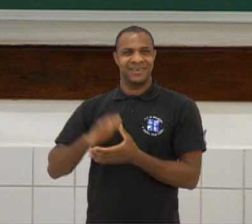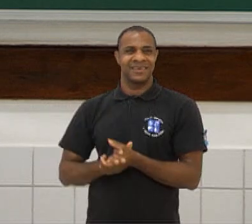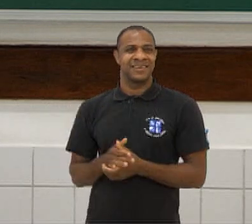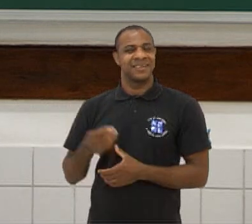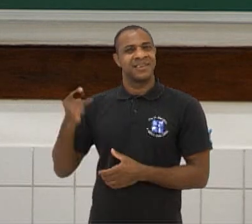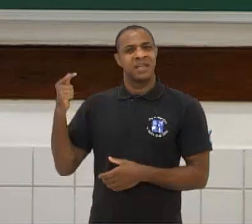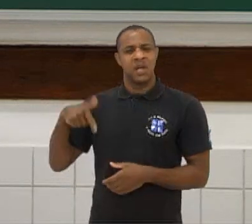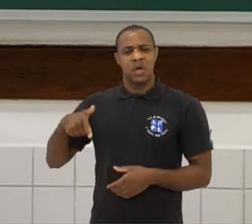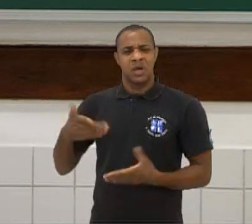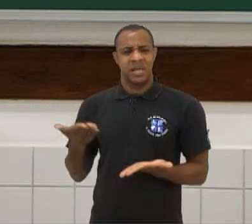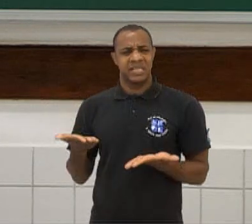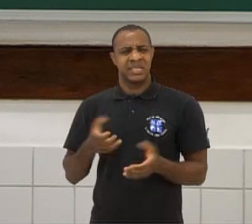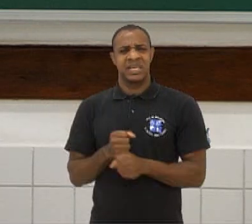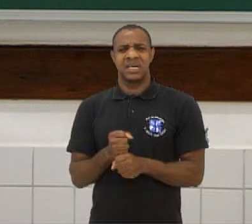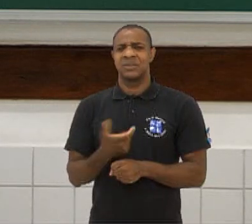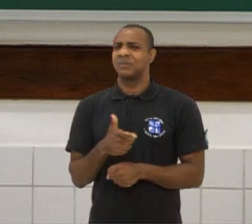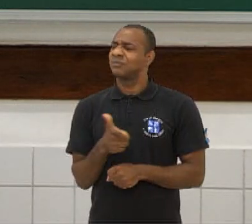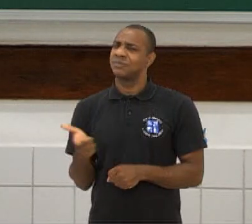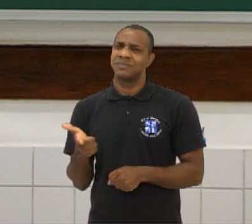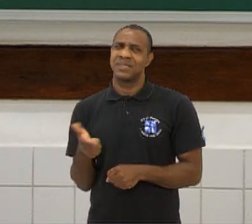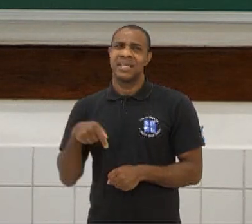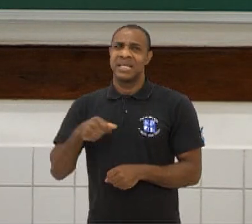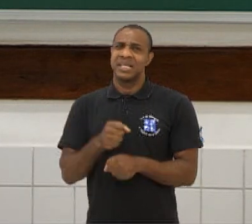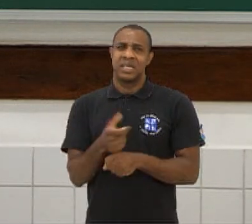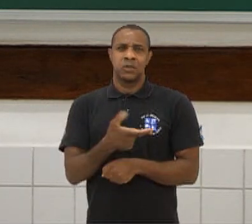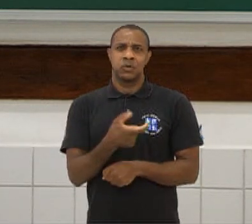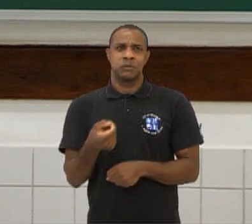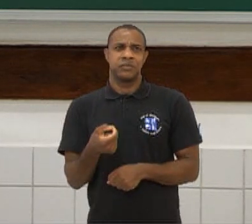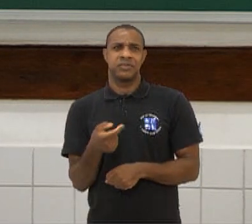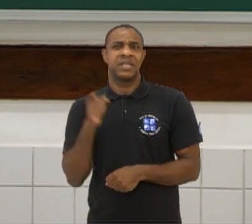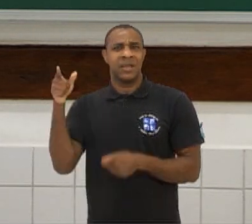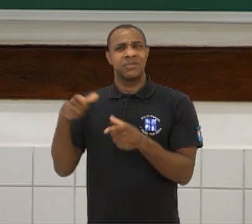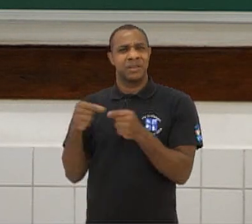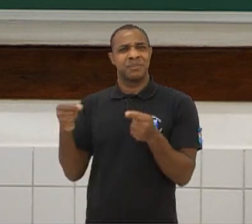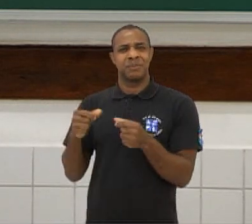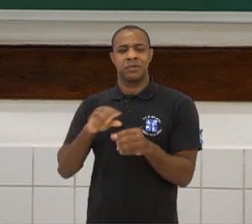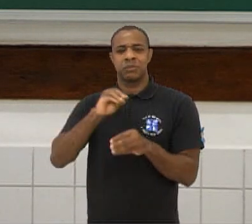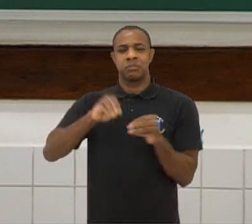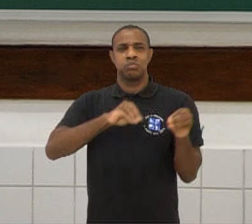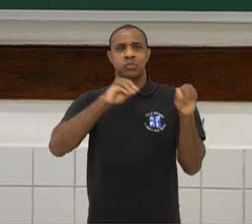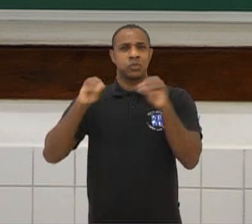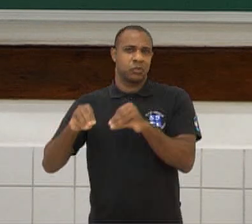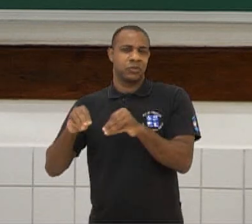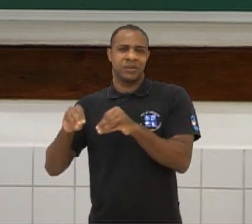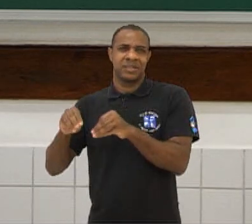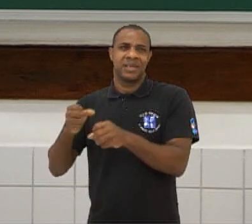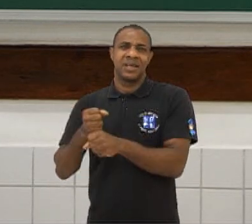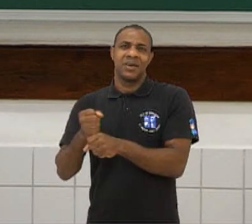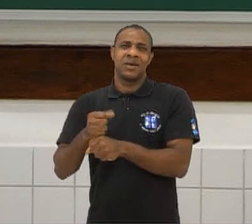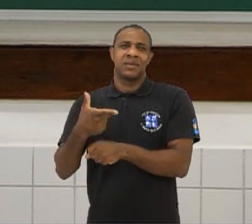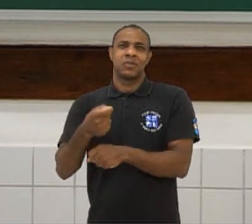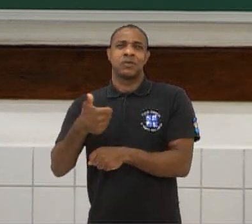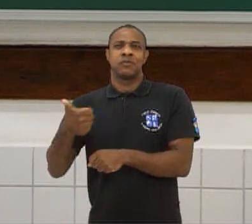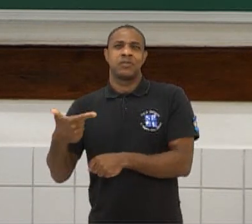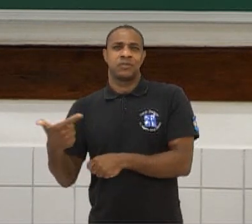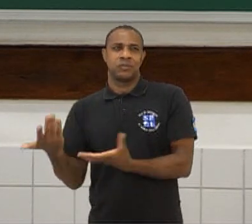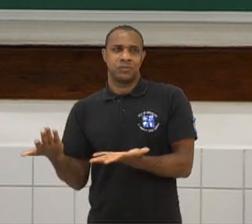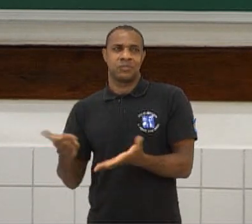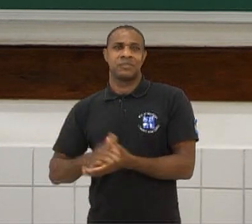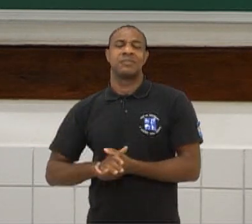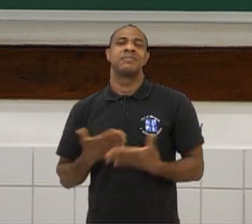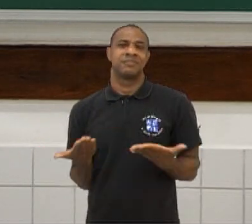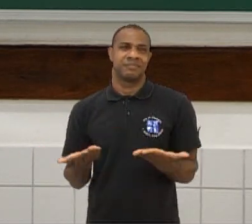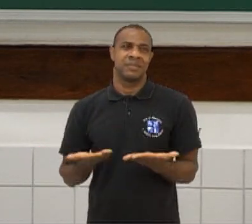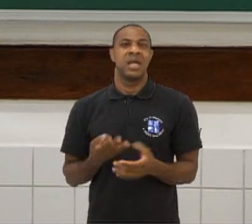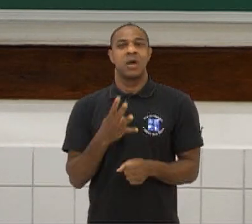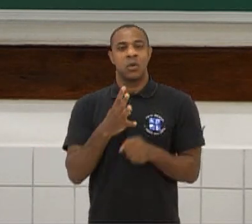esse ano, mas ela foi adiada para o ano que vem, lá no Japão. Não sei se você sabe disso. Né? Nós estamos em 2020, ela é realizada em